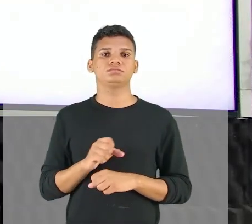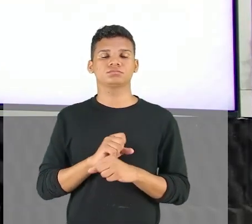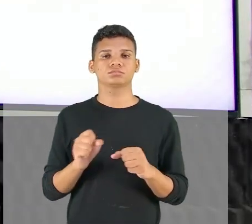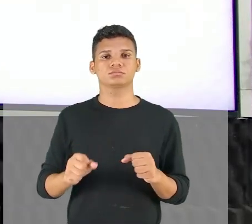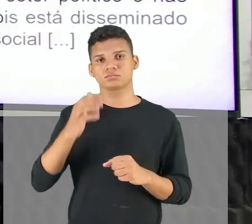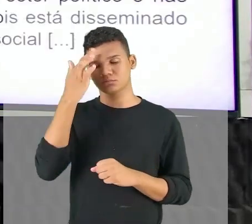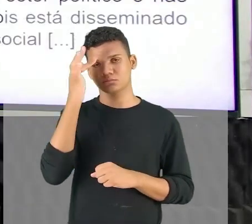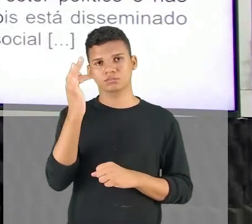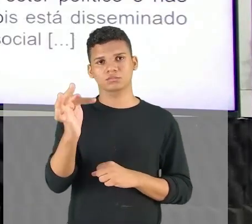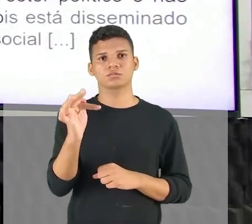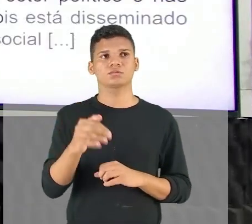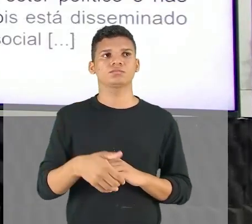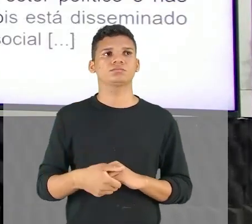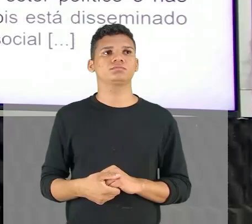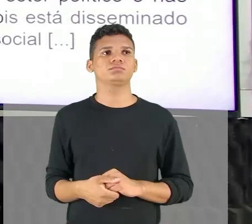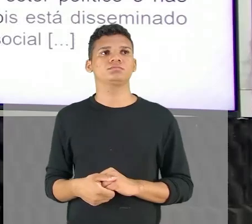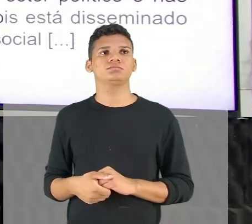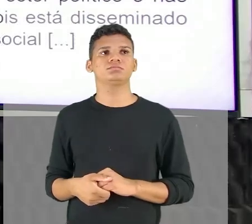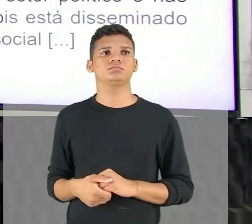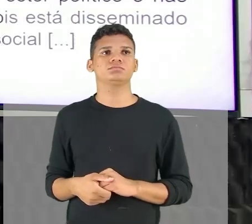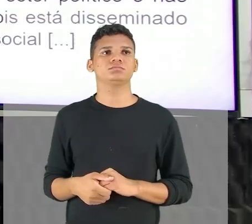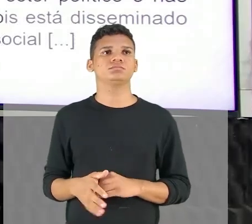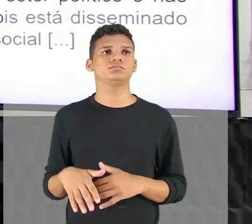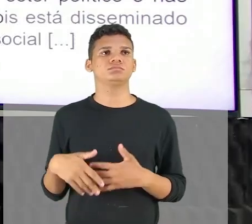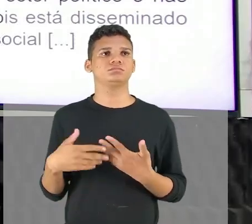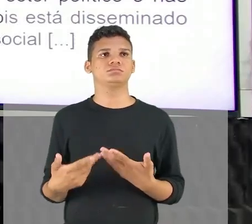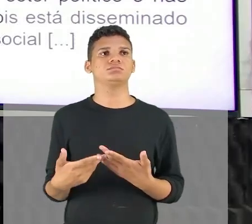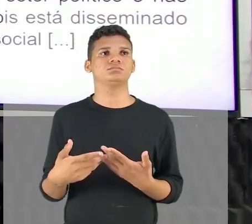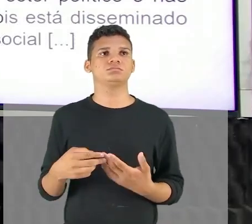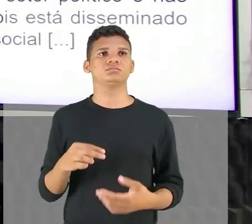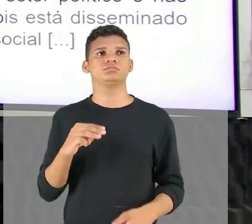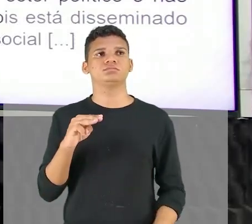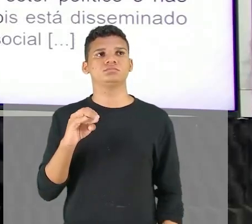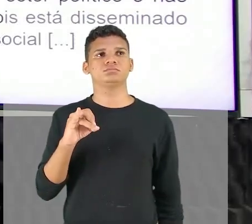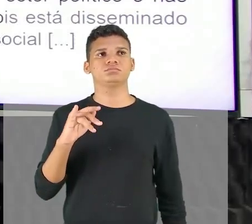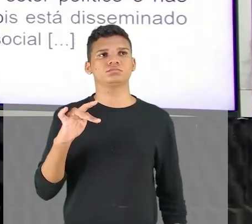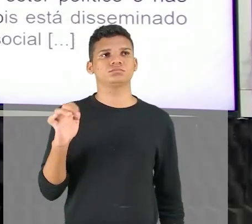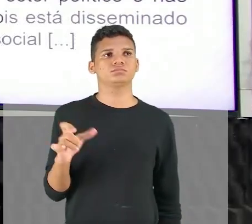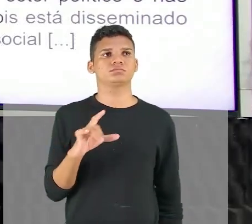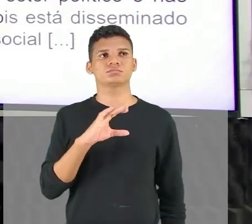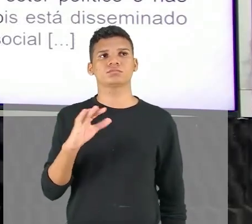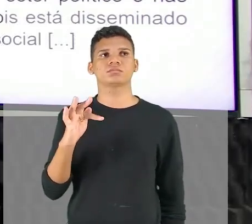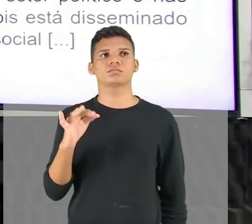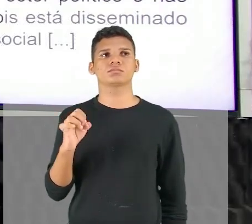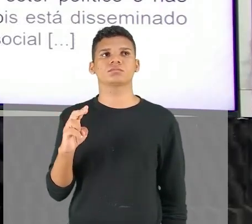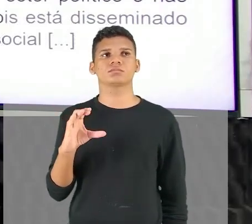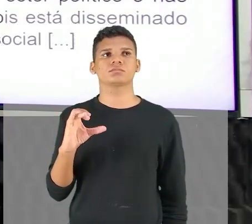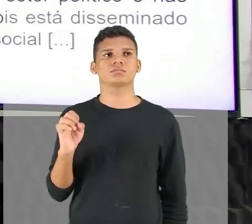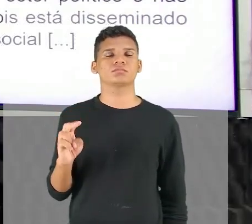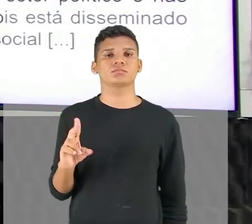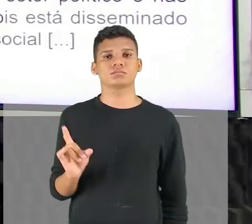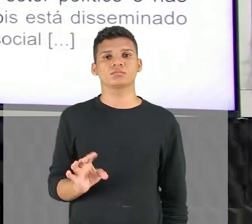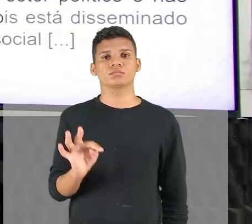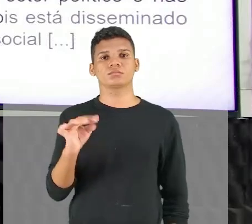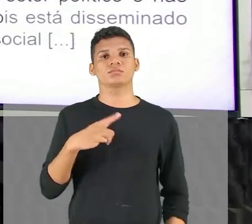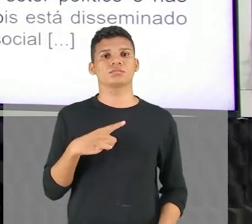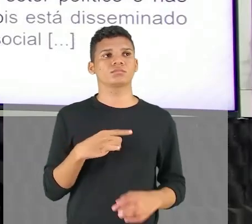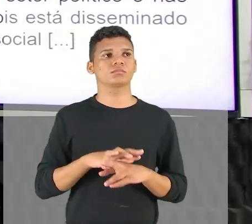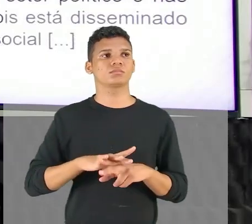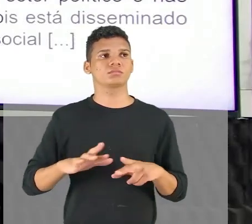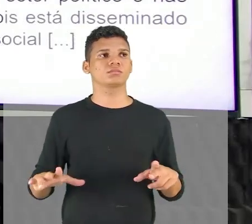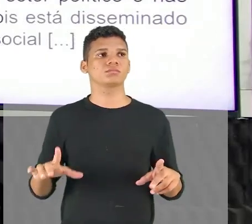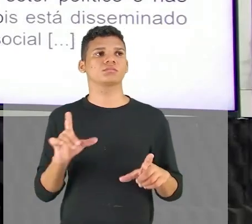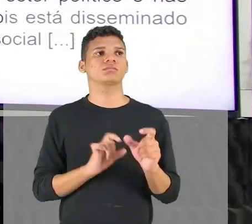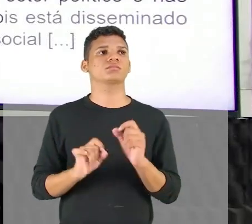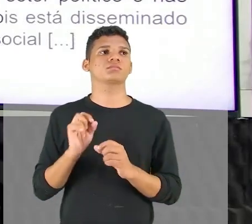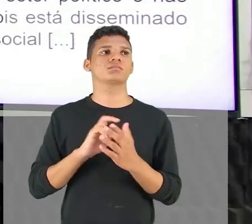da contemporaneidade, né, que é o Michel Foucault, né? Já caiu diversas vezes nos vestibulares alguns temas